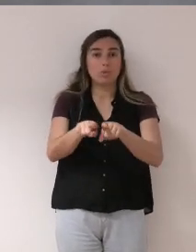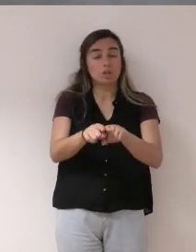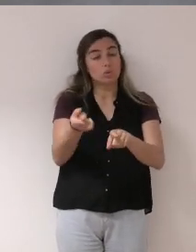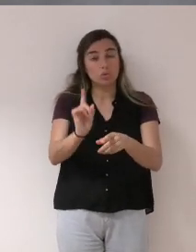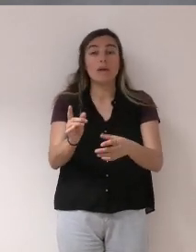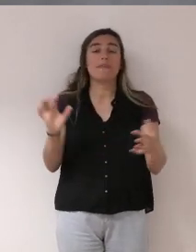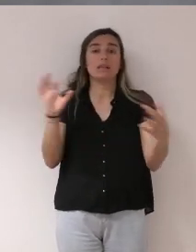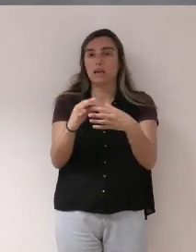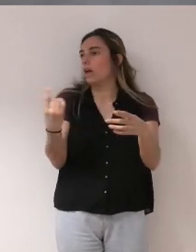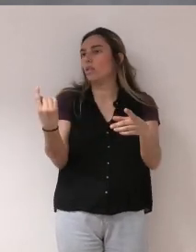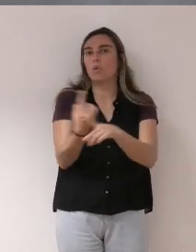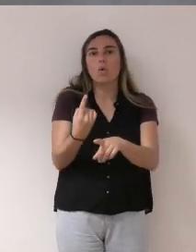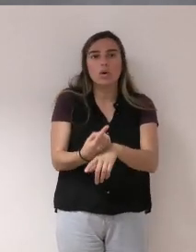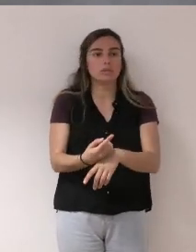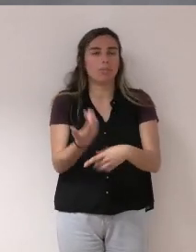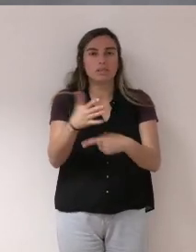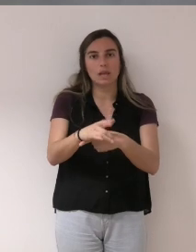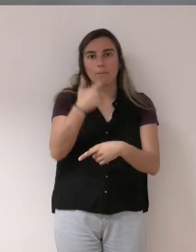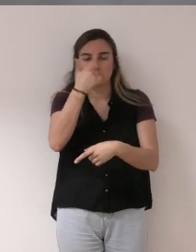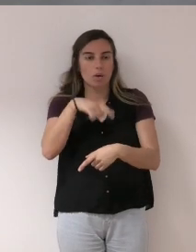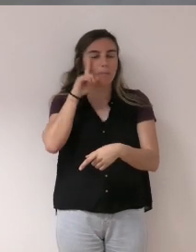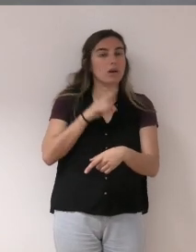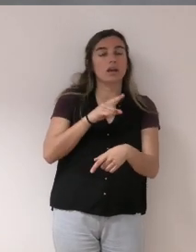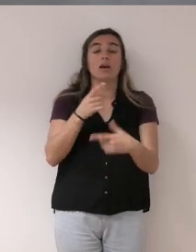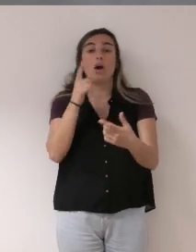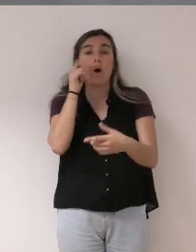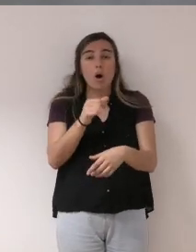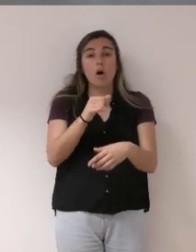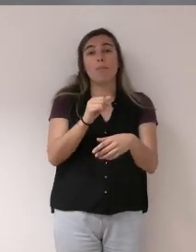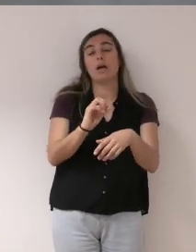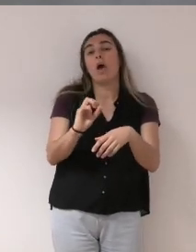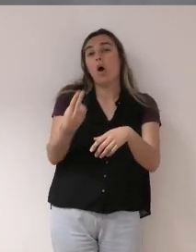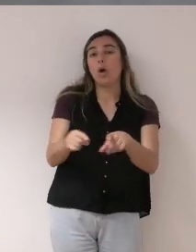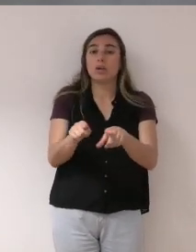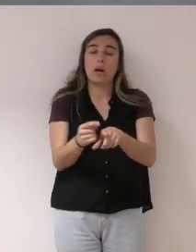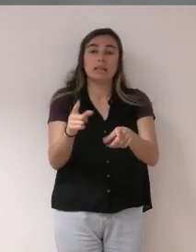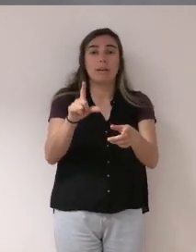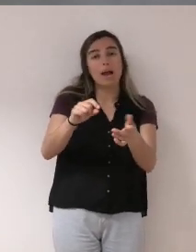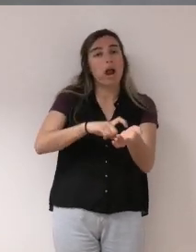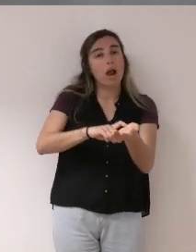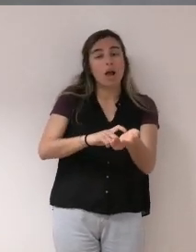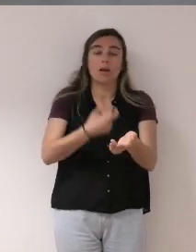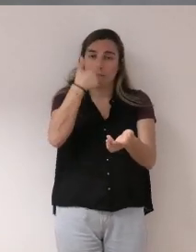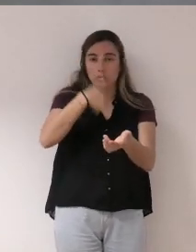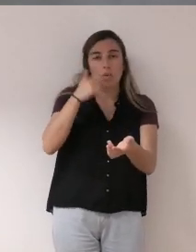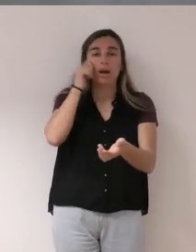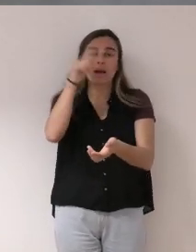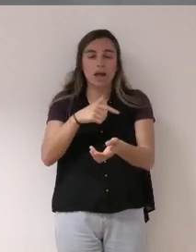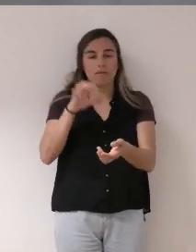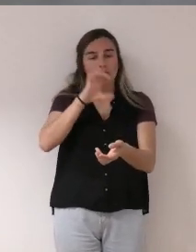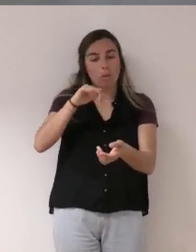identidades. Identidades de género, identidades étnicas, o que significa que, de alguma maneira, apesar de